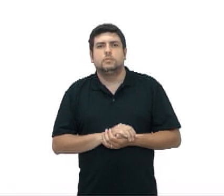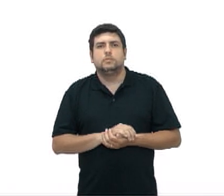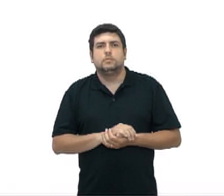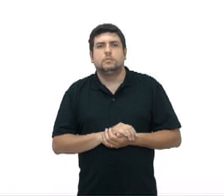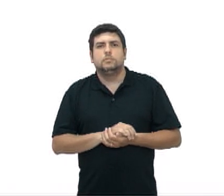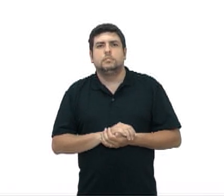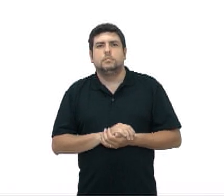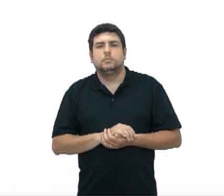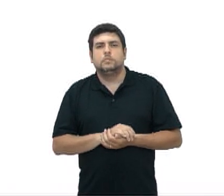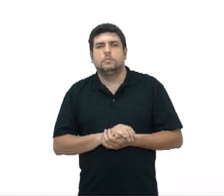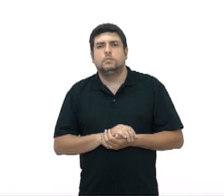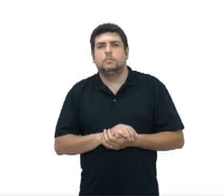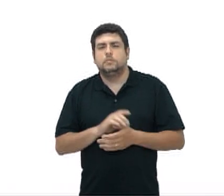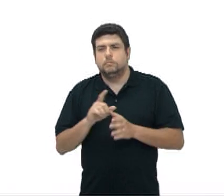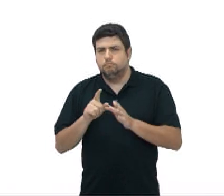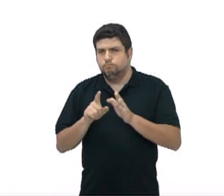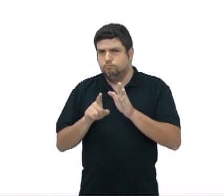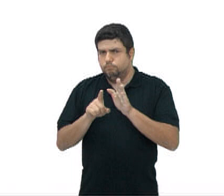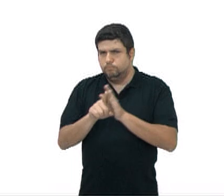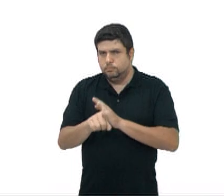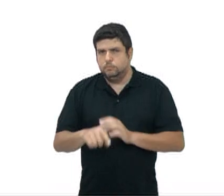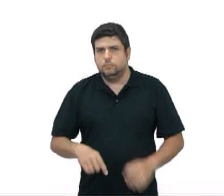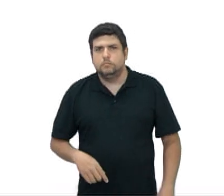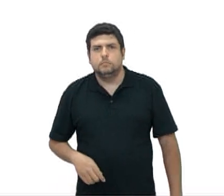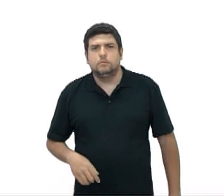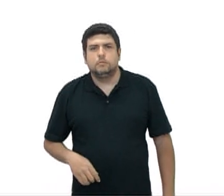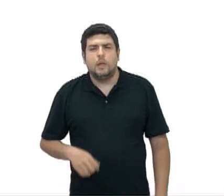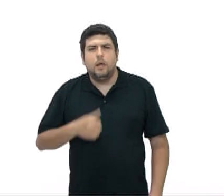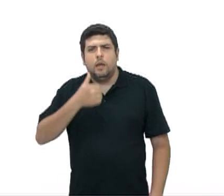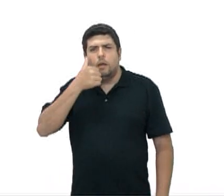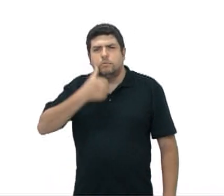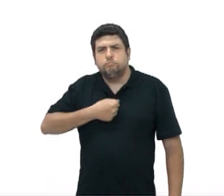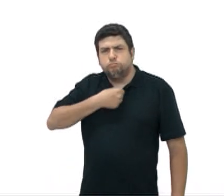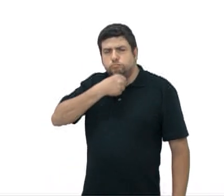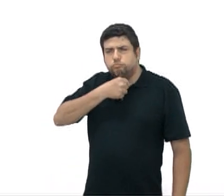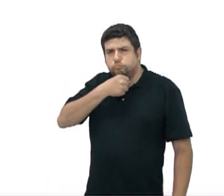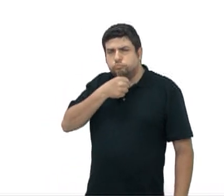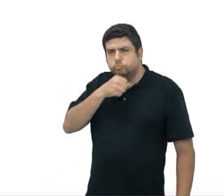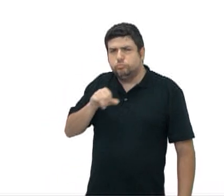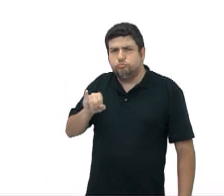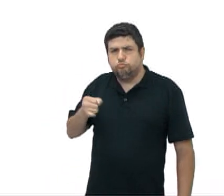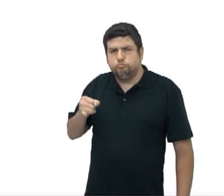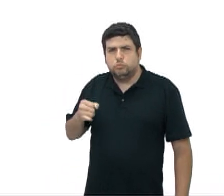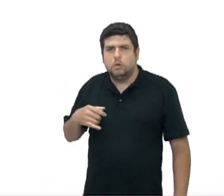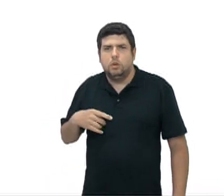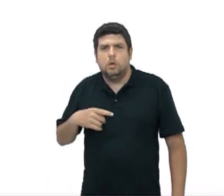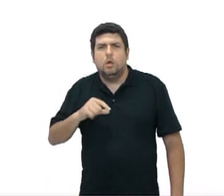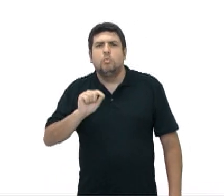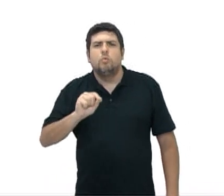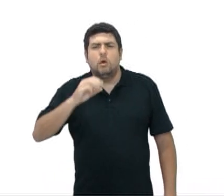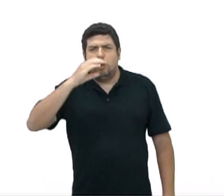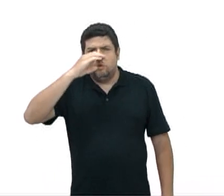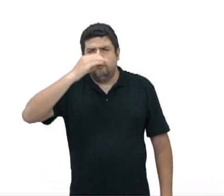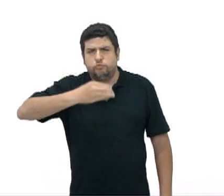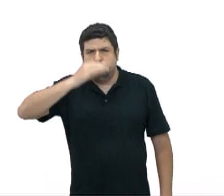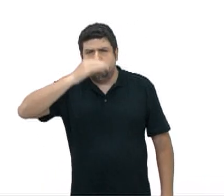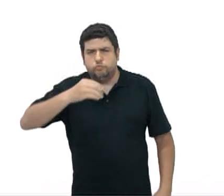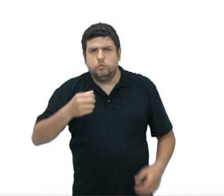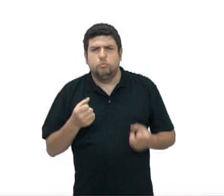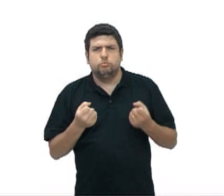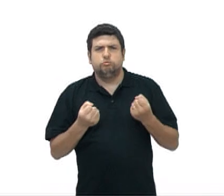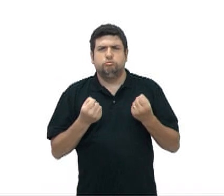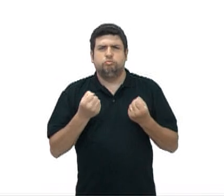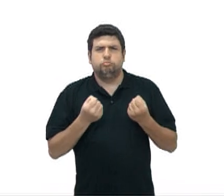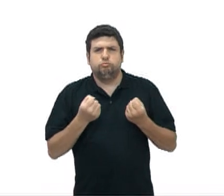Quiz. Vovó Jucleide tem um Fusca e dirige em uma estrada plana, em